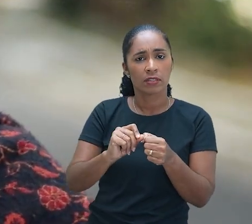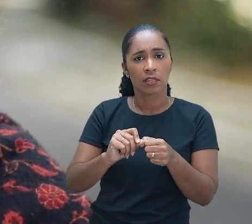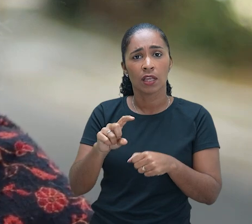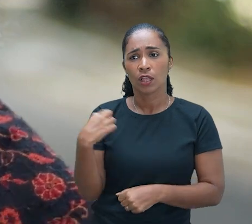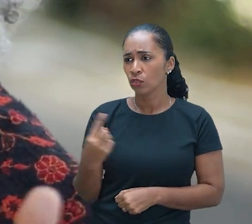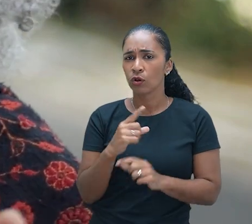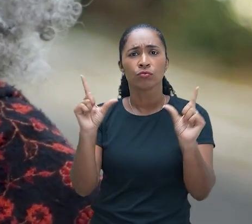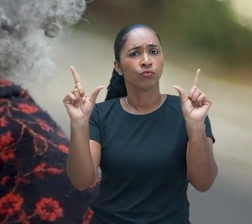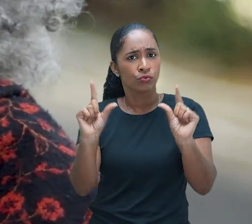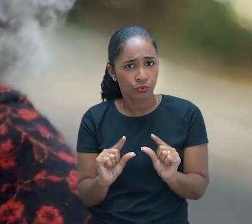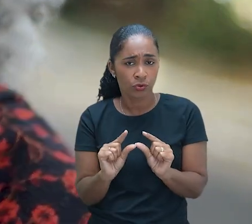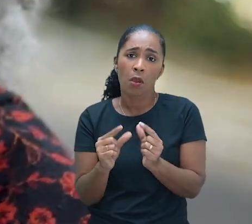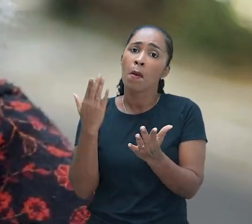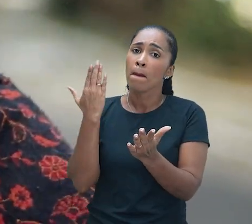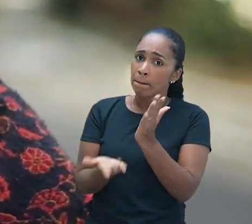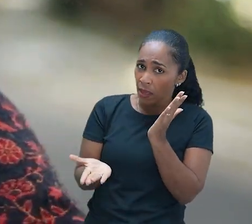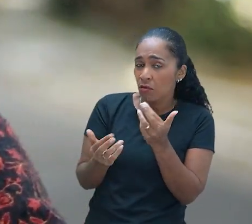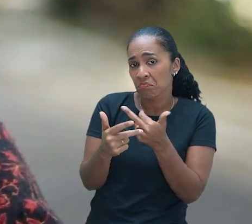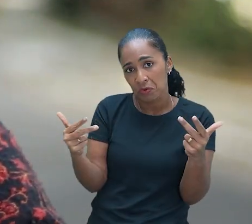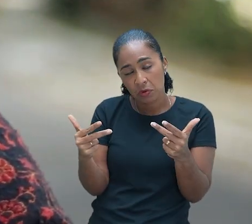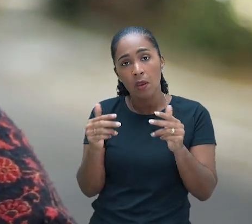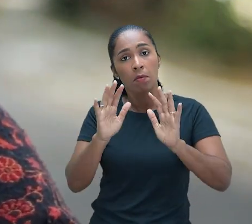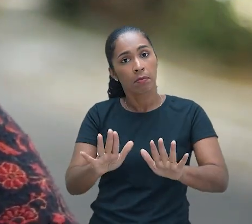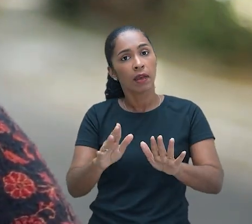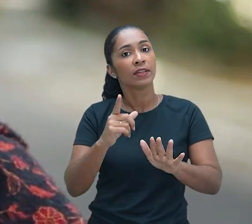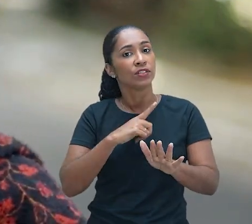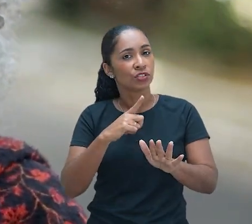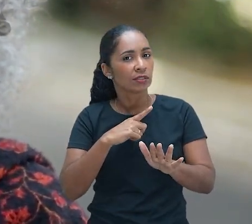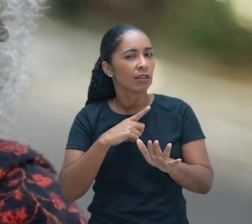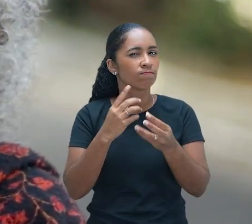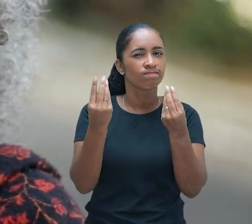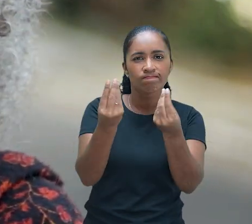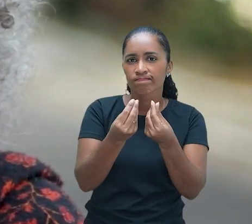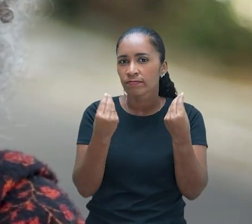gente reduz, claro que eu perco uma coisa, mas tem